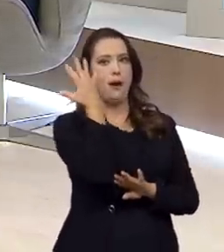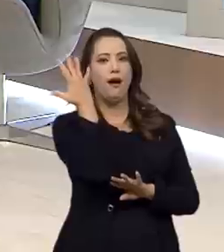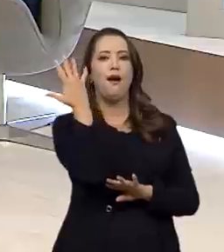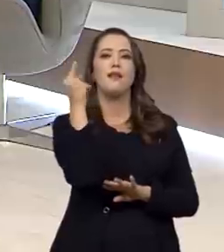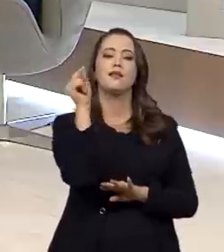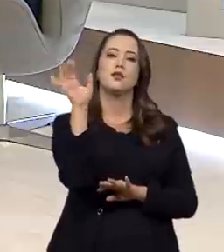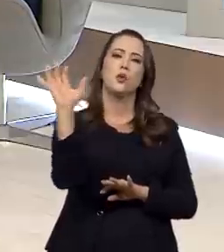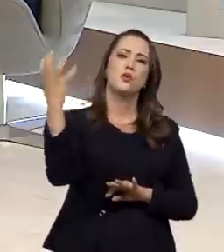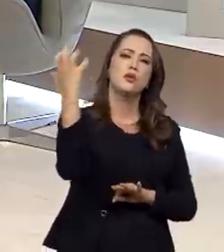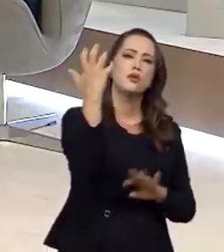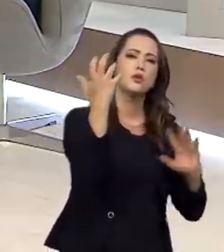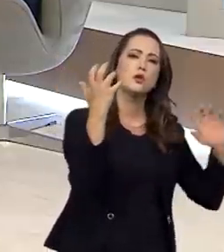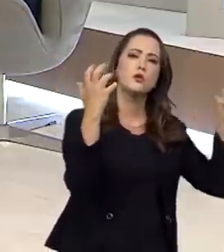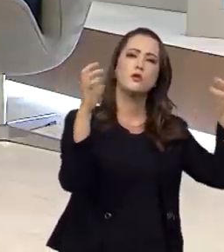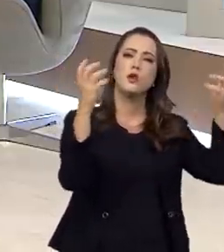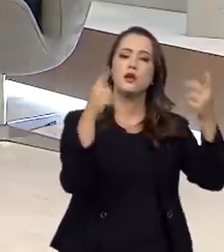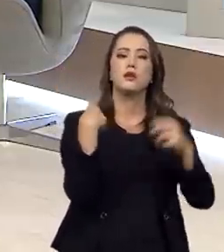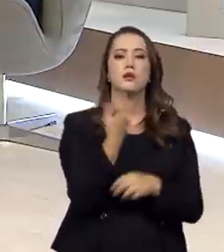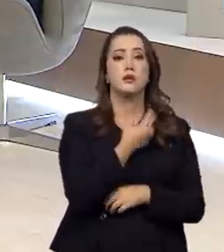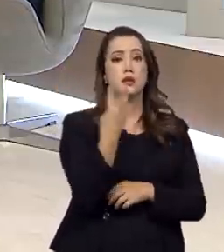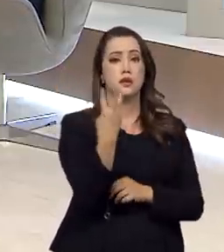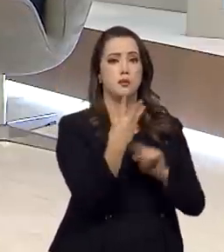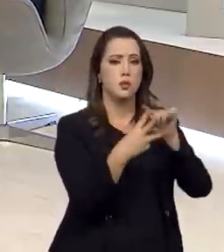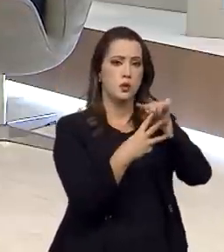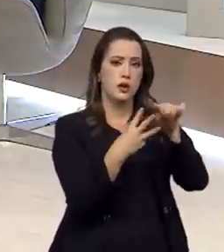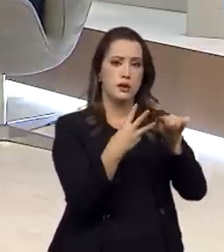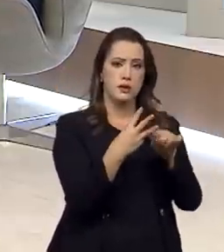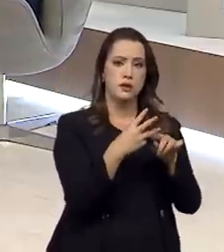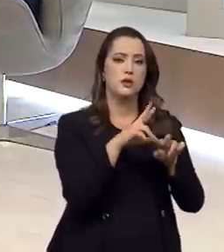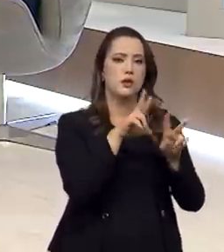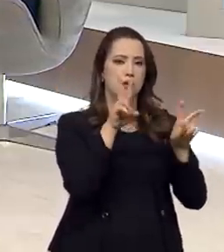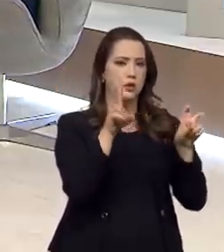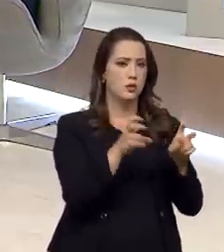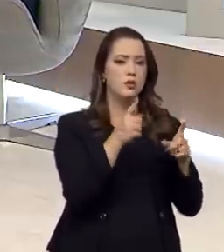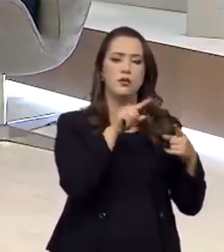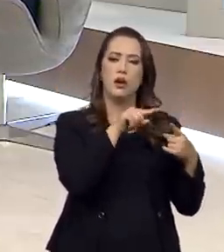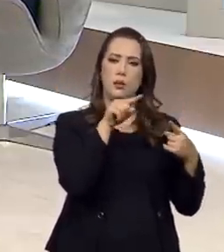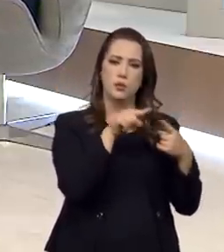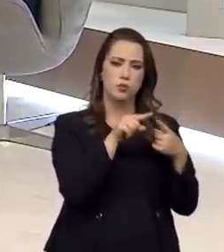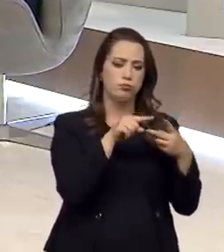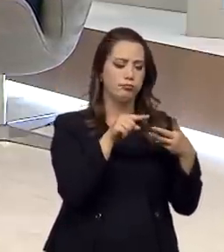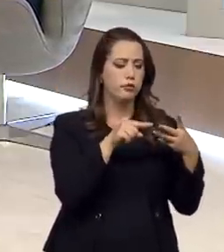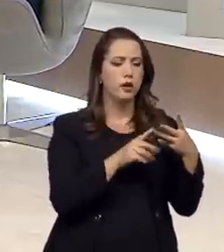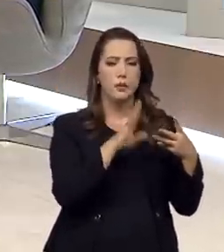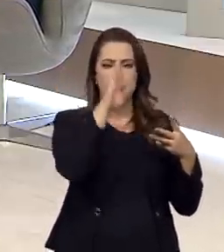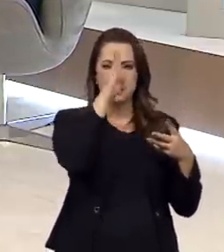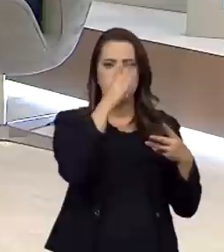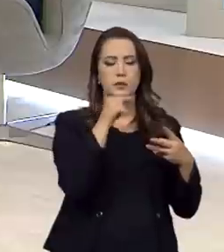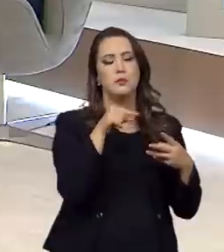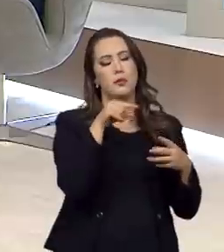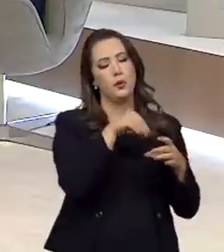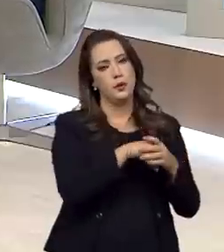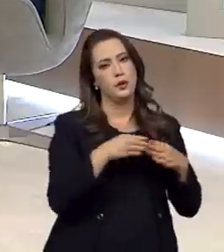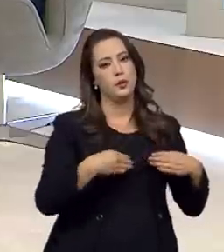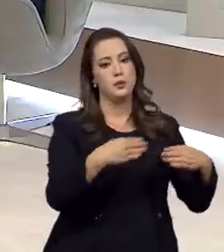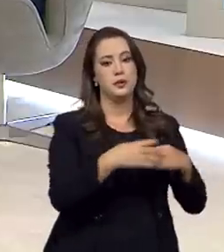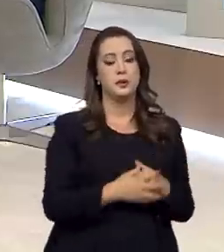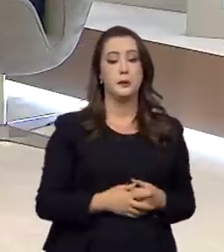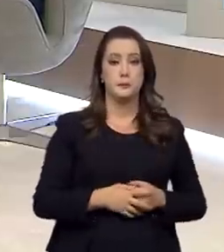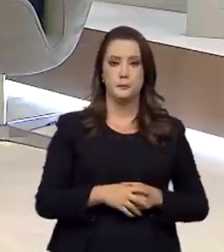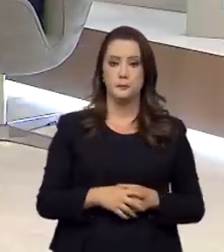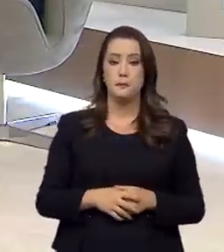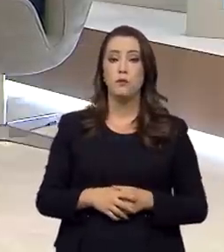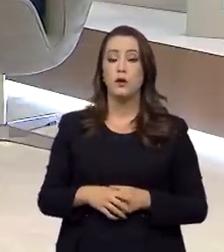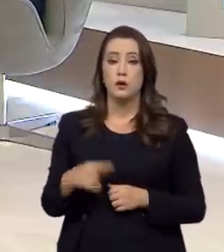nós temos aí qual as três pautas como prioritárias no Ministério do meio ambiente bom a gente viu que é um ministério que